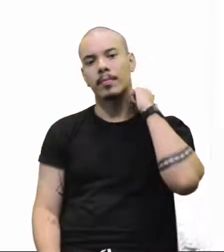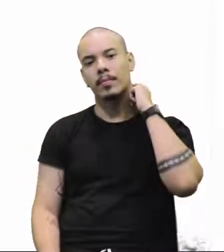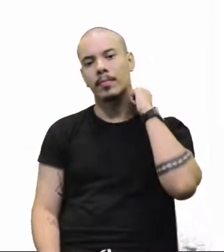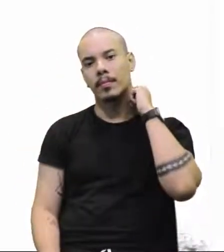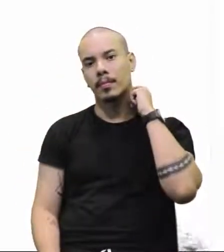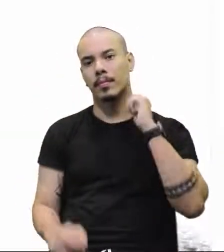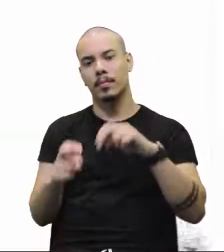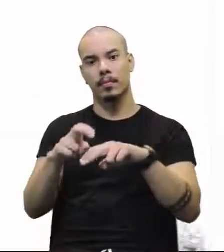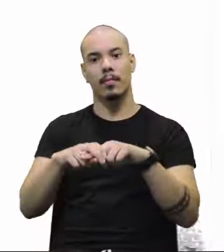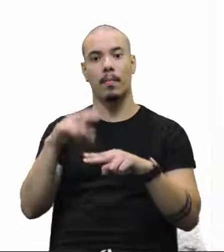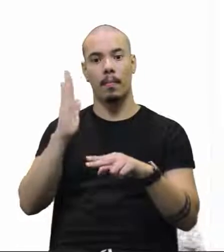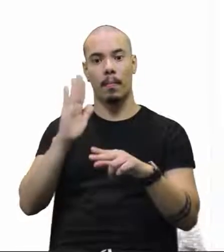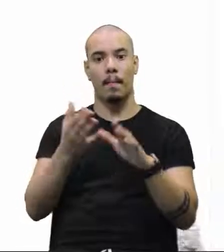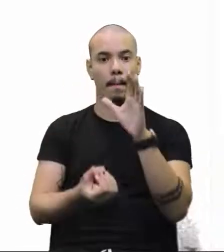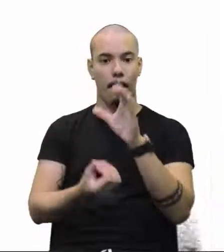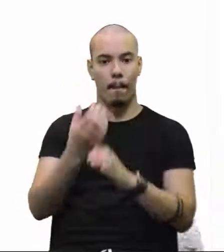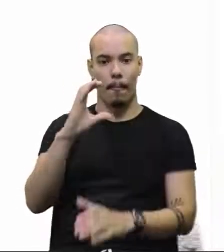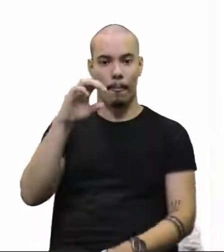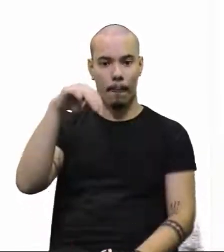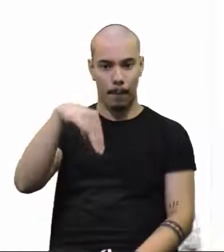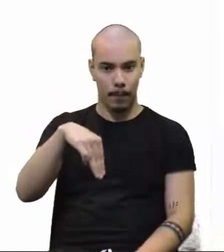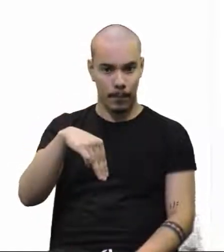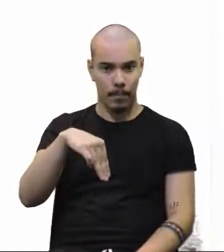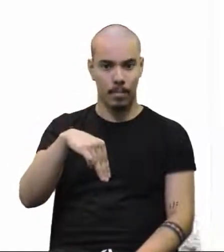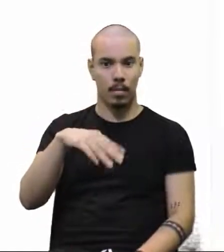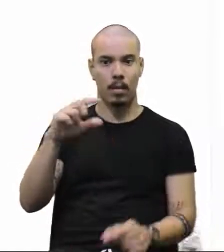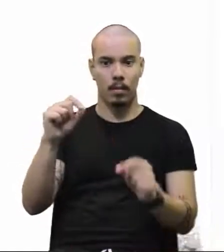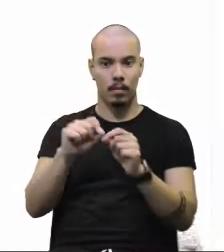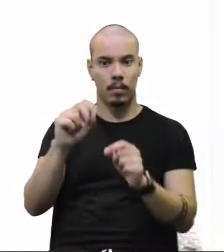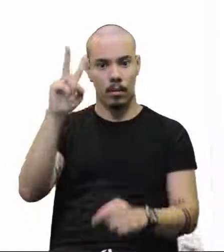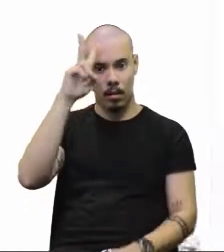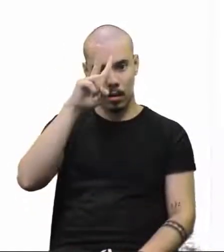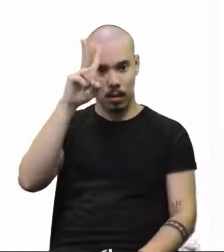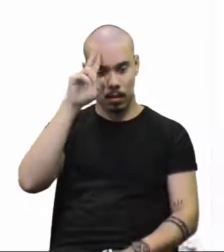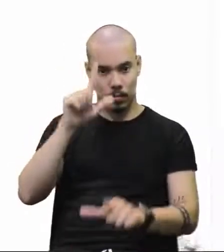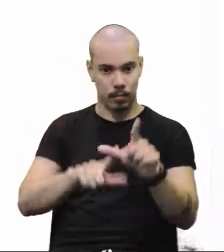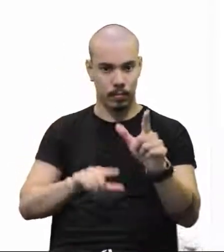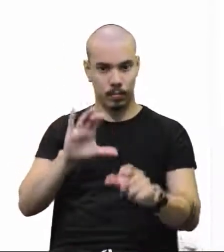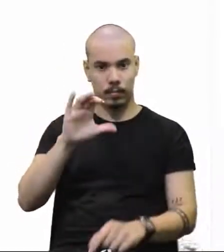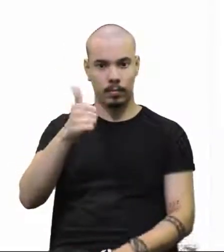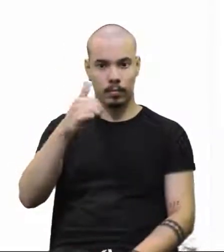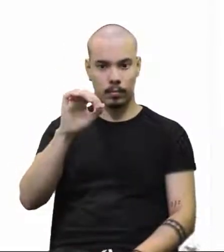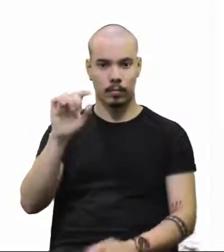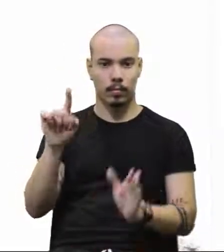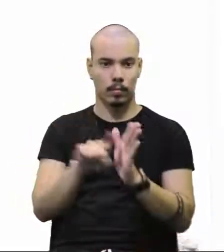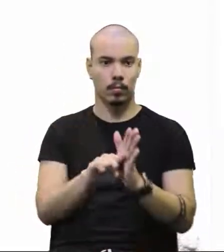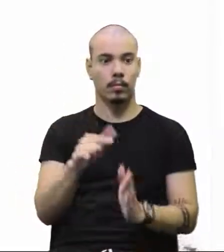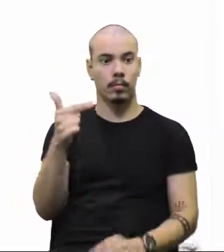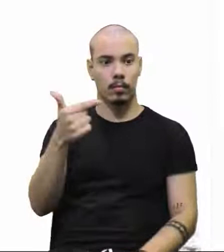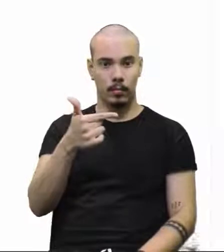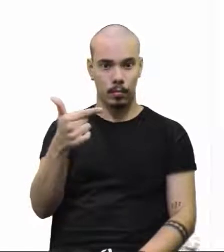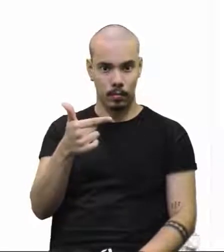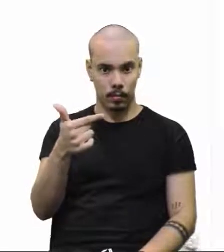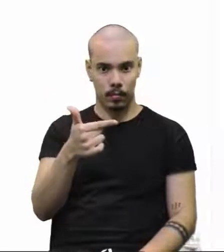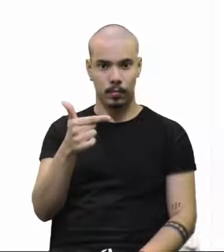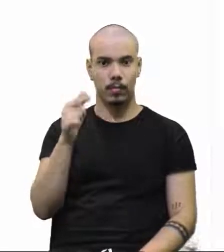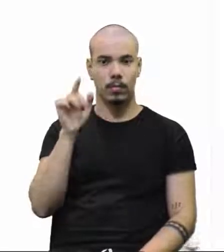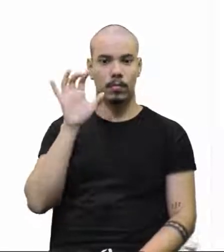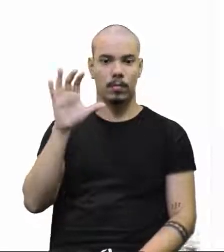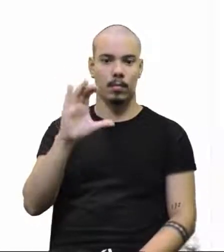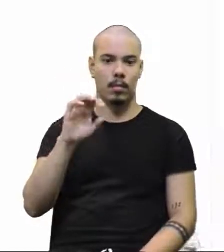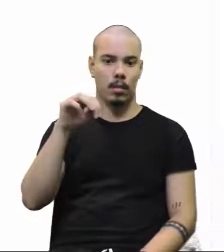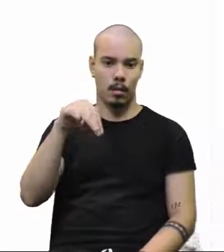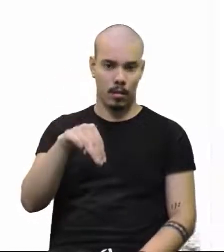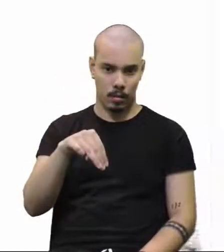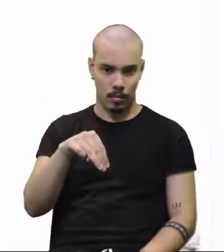então só o centímetro que foi feito. Lembrando que a letra C representa 10 a menos 2, né? Ela representa centímetro.